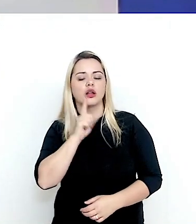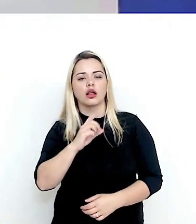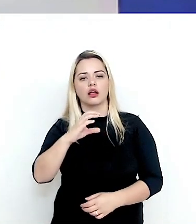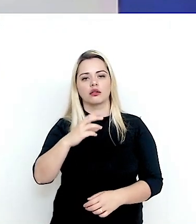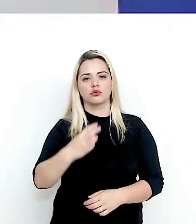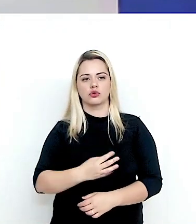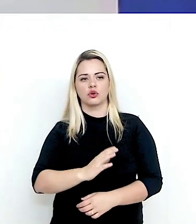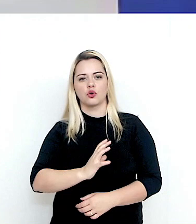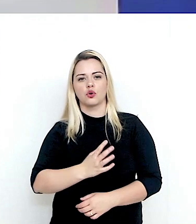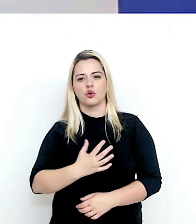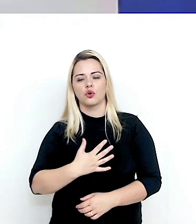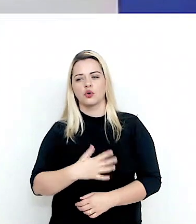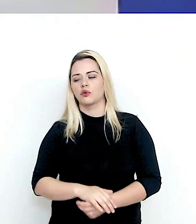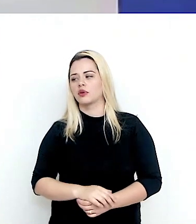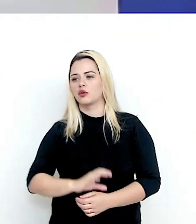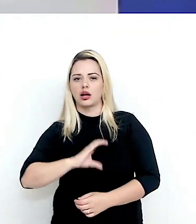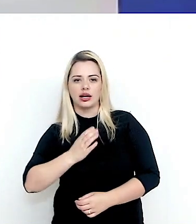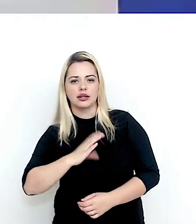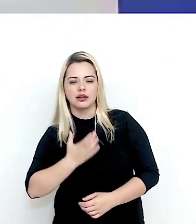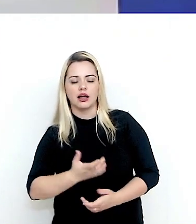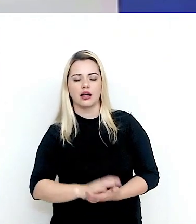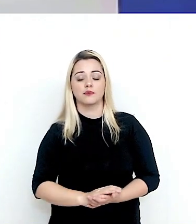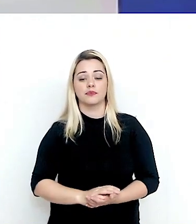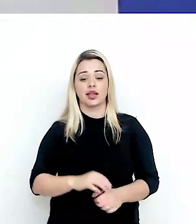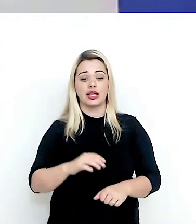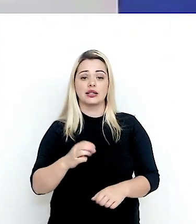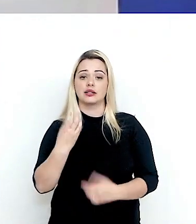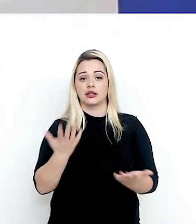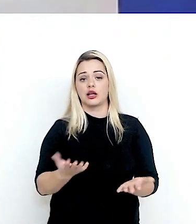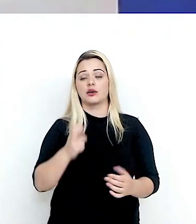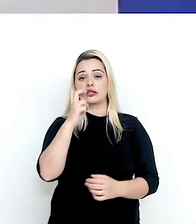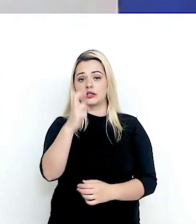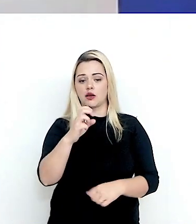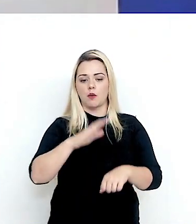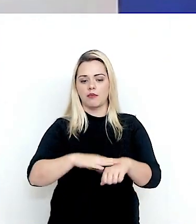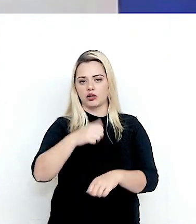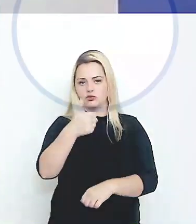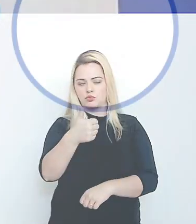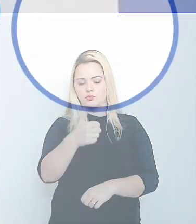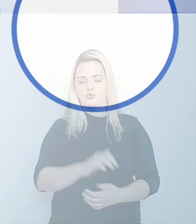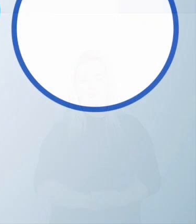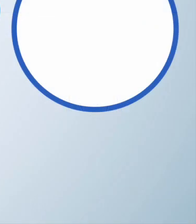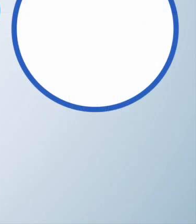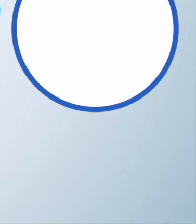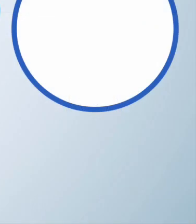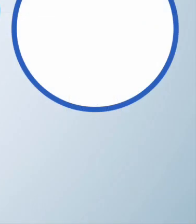devolvem interlocução nesse formato 5 mais um né com os chamados acessivo